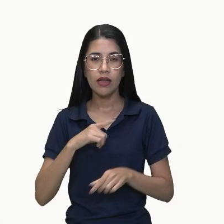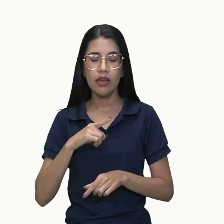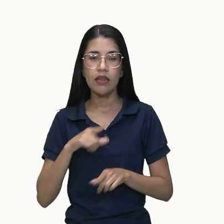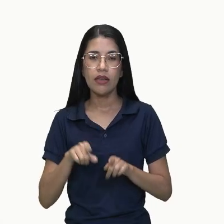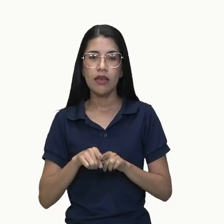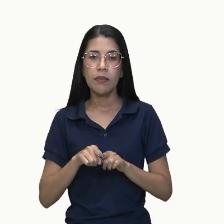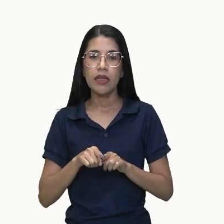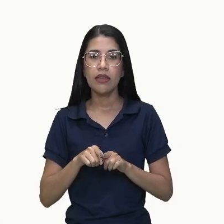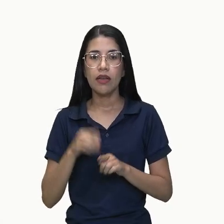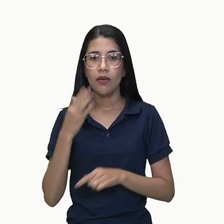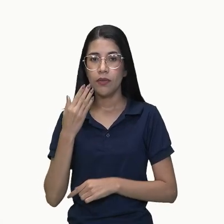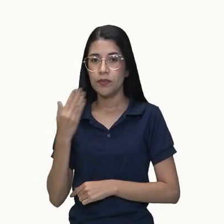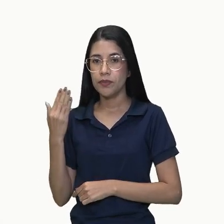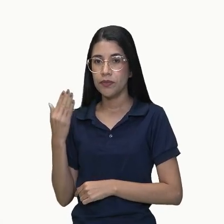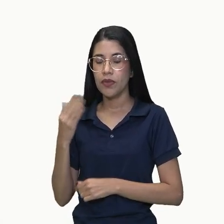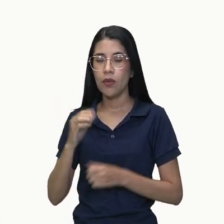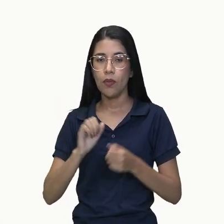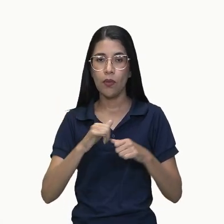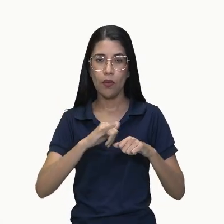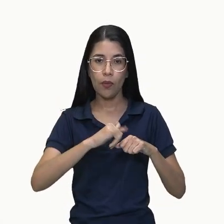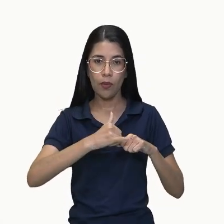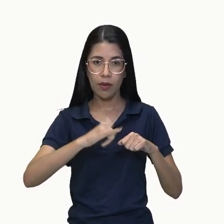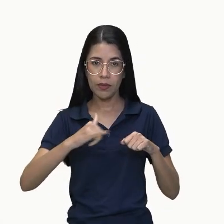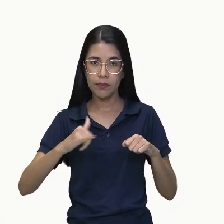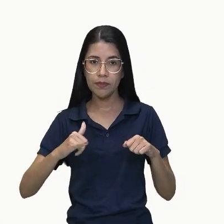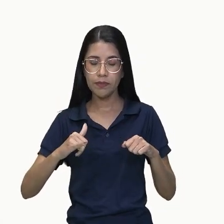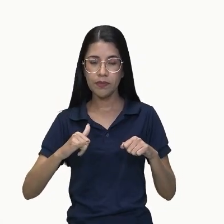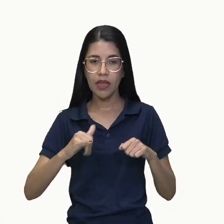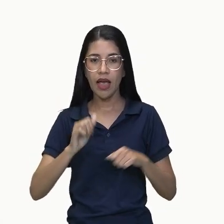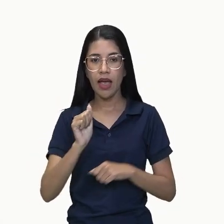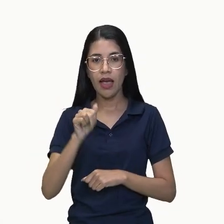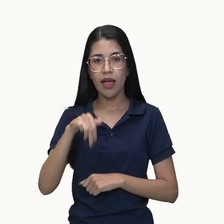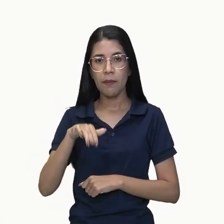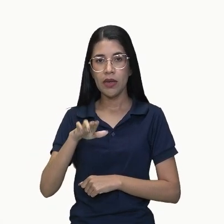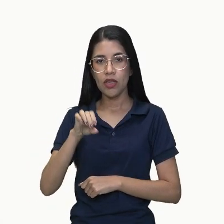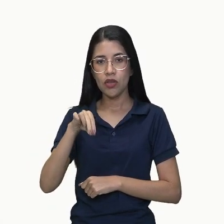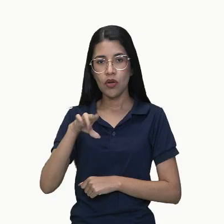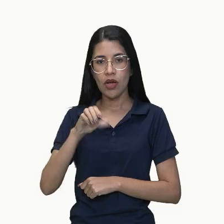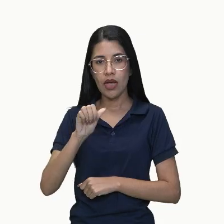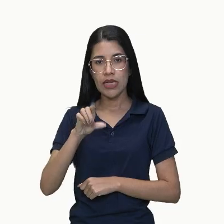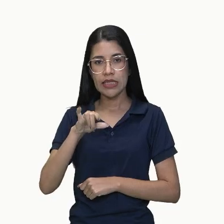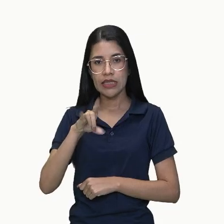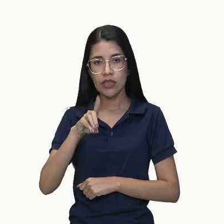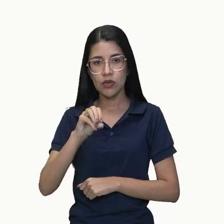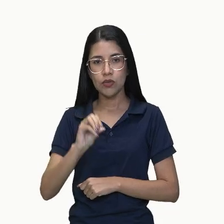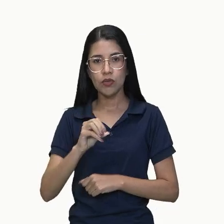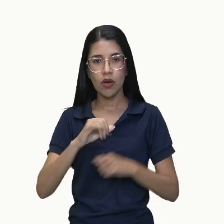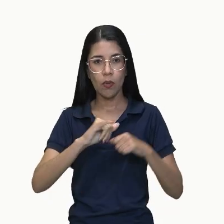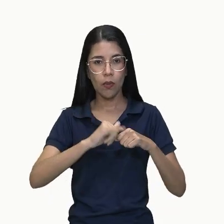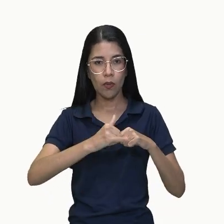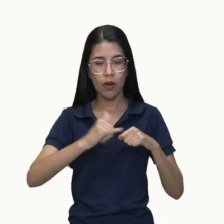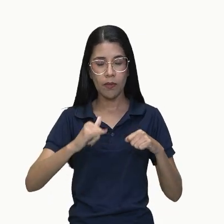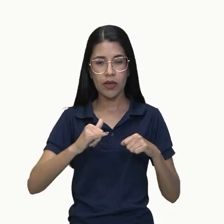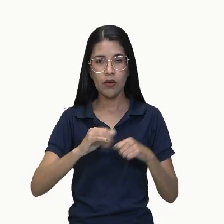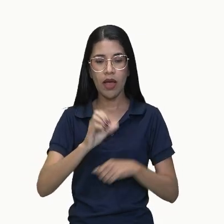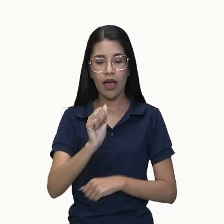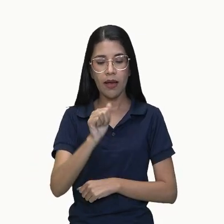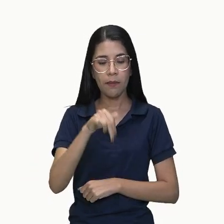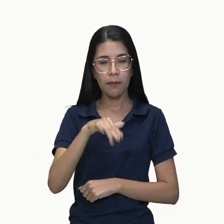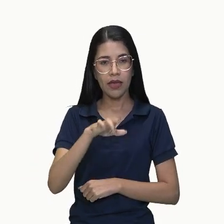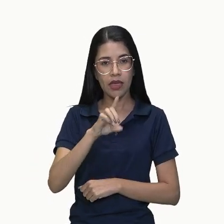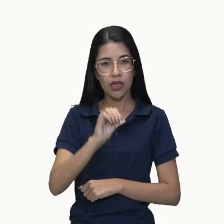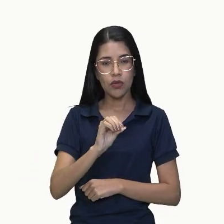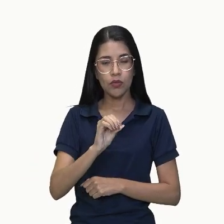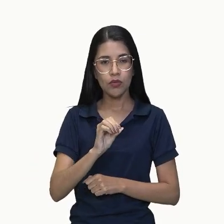tem os aminoácidos, né? E lembrando que amino é esta parte aqui e o ácido é